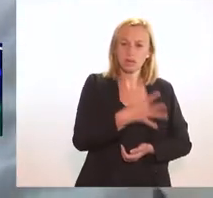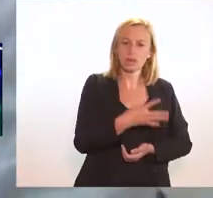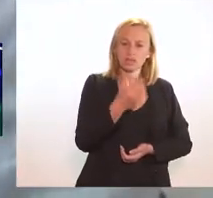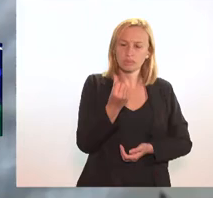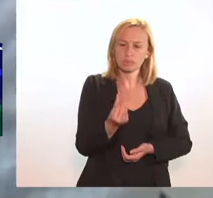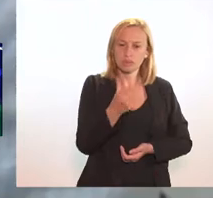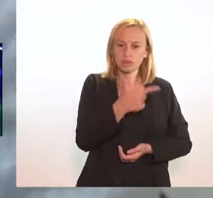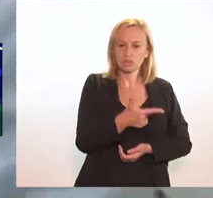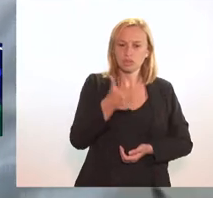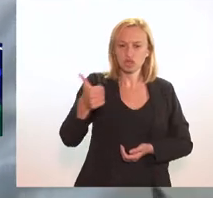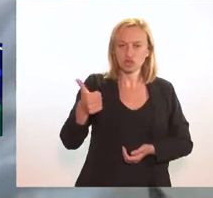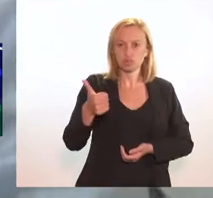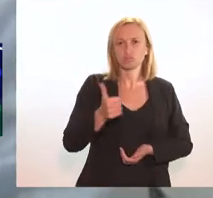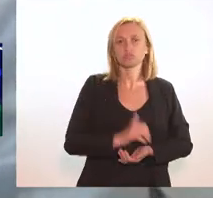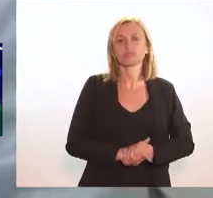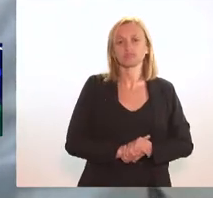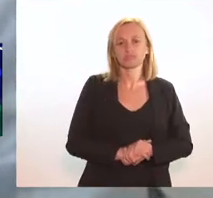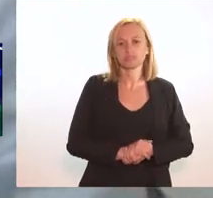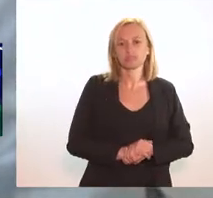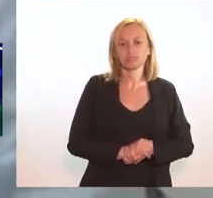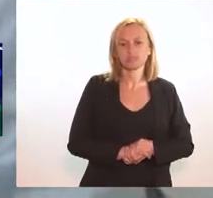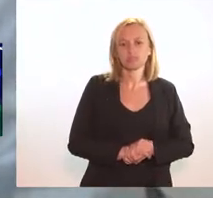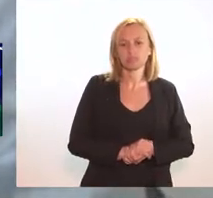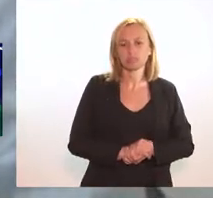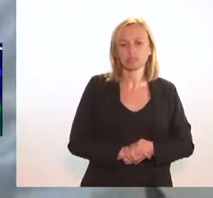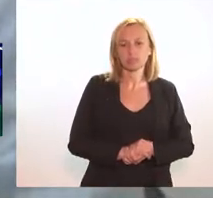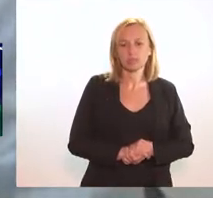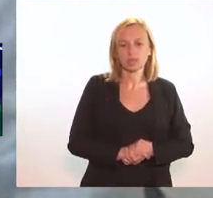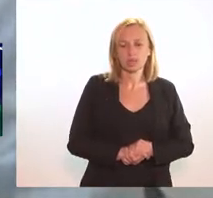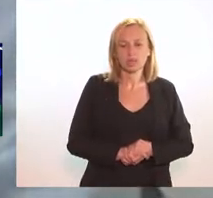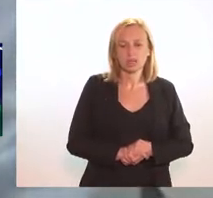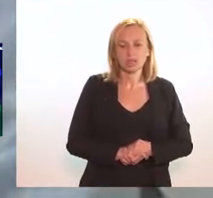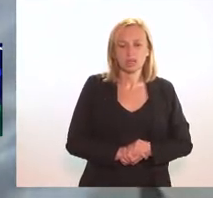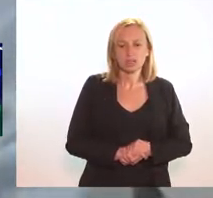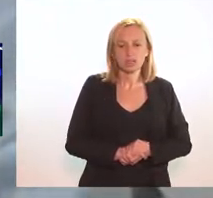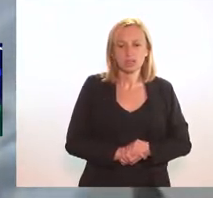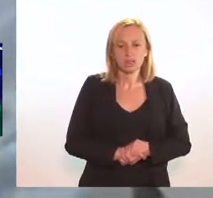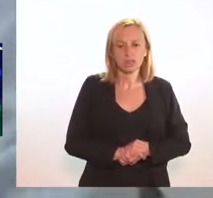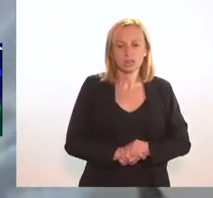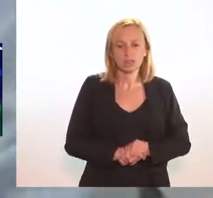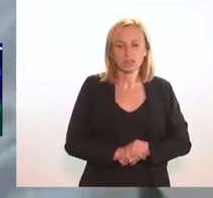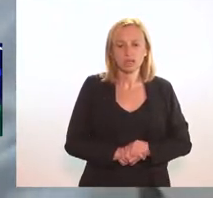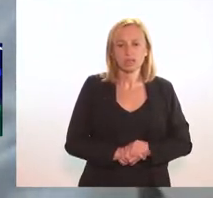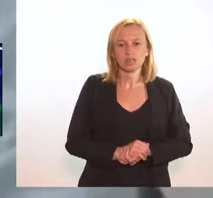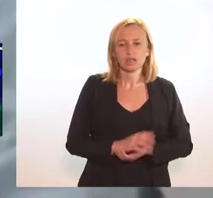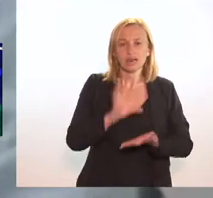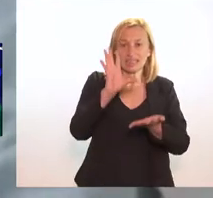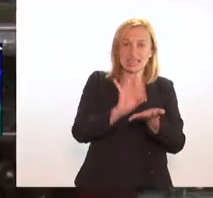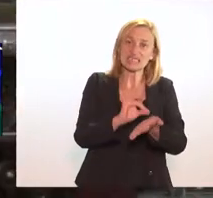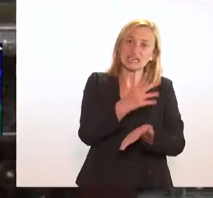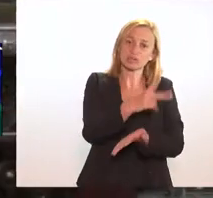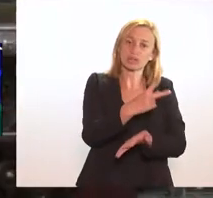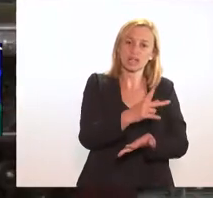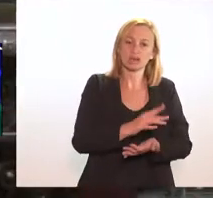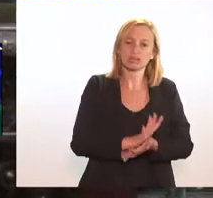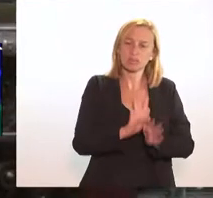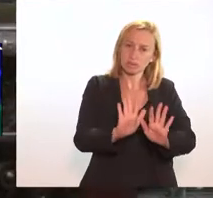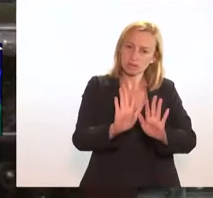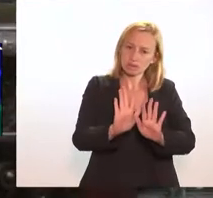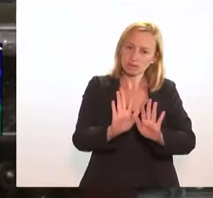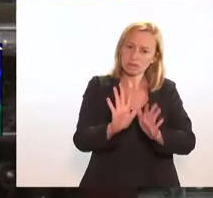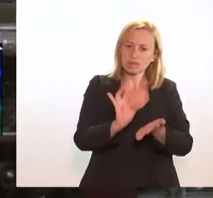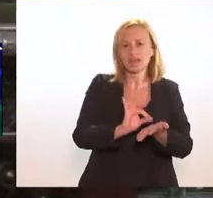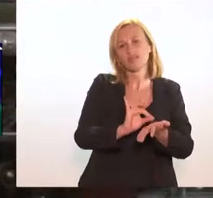3646 de 2021. Não. De modo que eu tenho que pedir para pensar o dele, porque... Deixa eu te dizer. Na